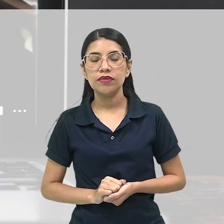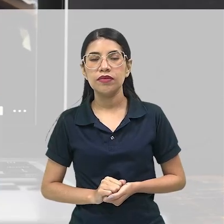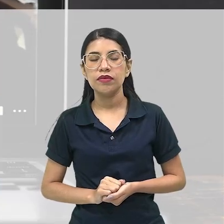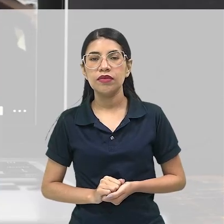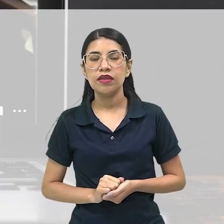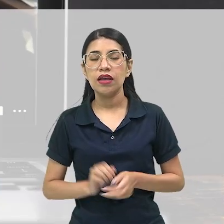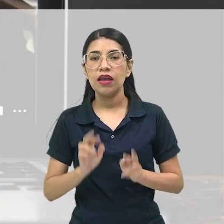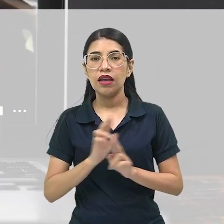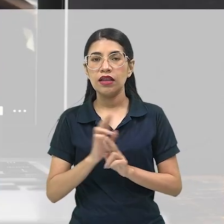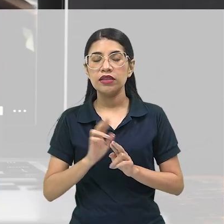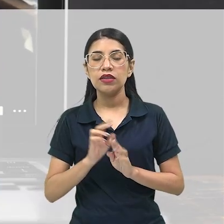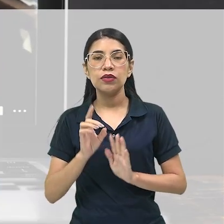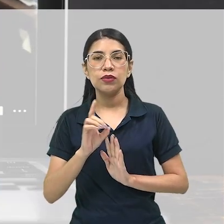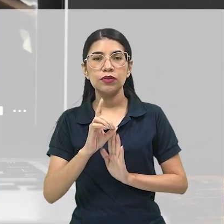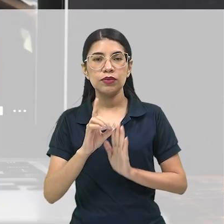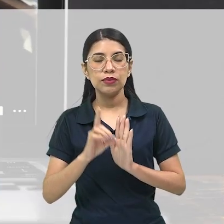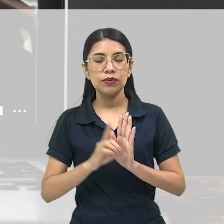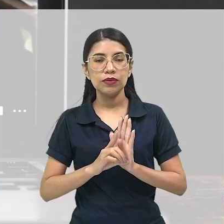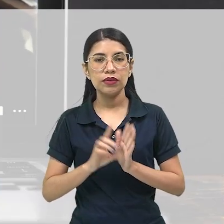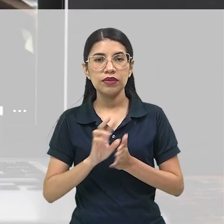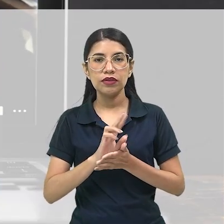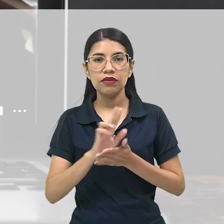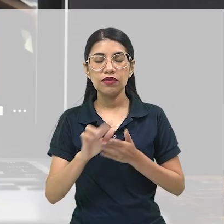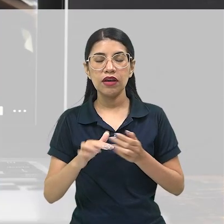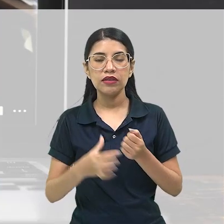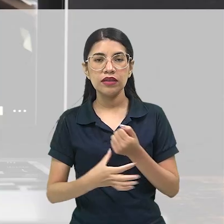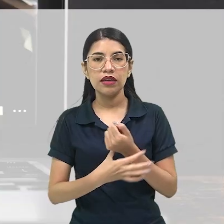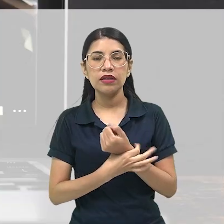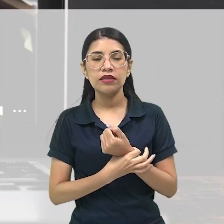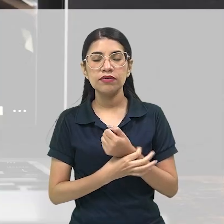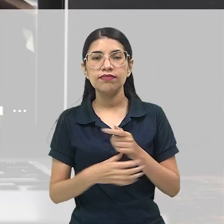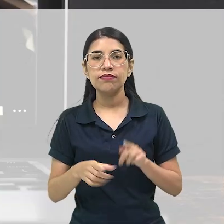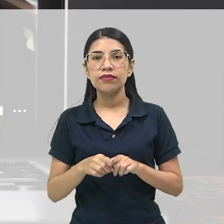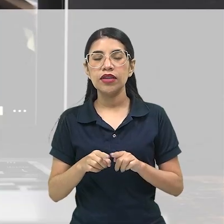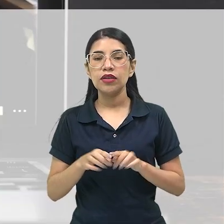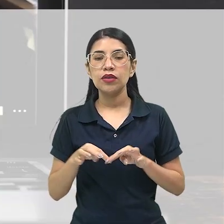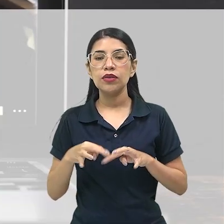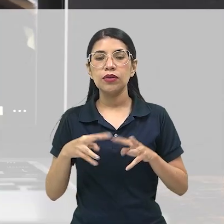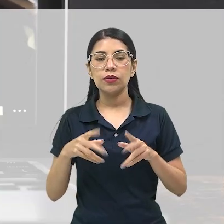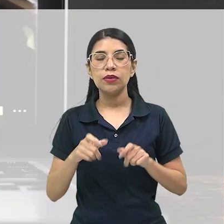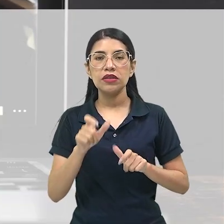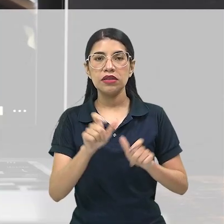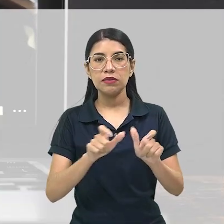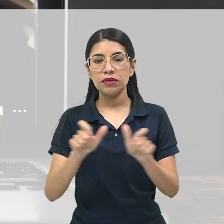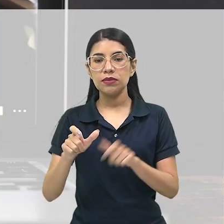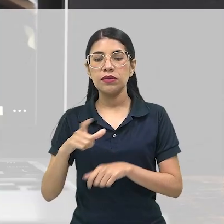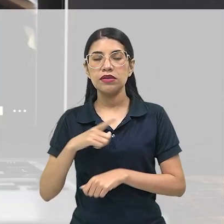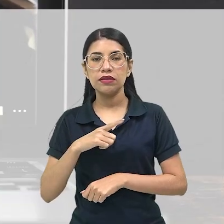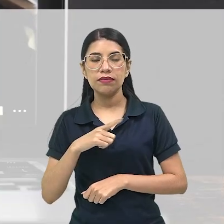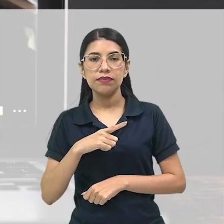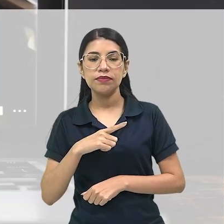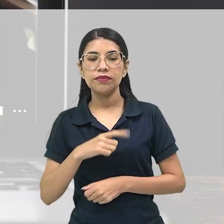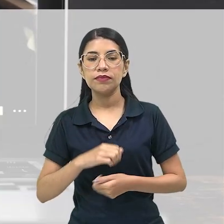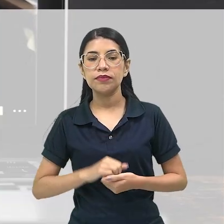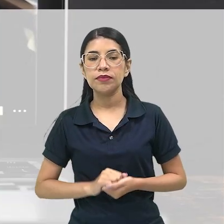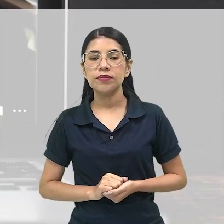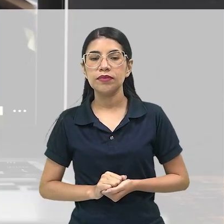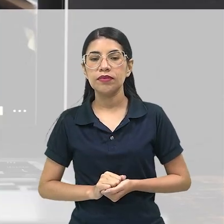definições de direitos e garantias às quais todo cidadão tem